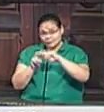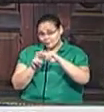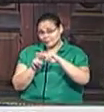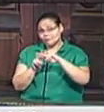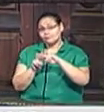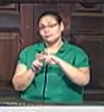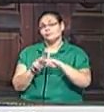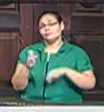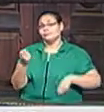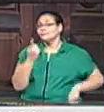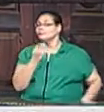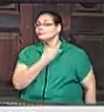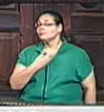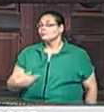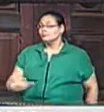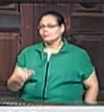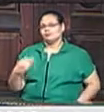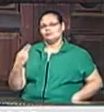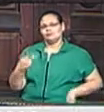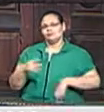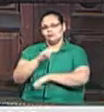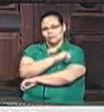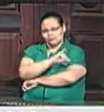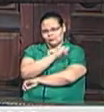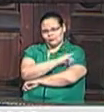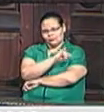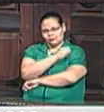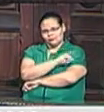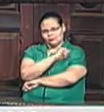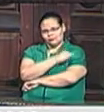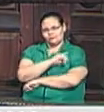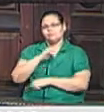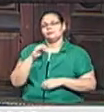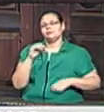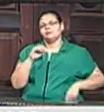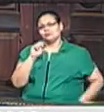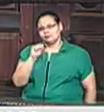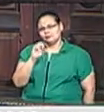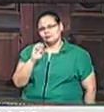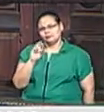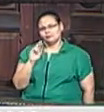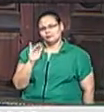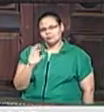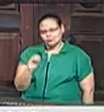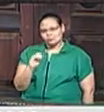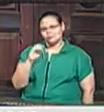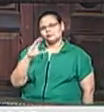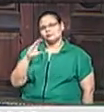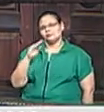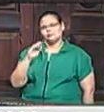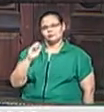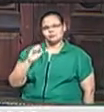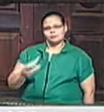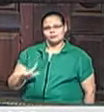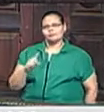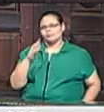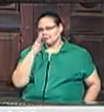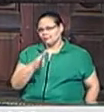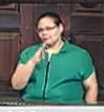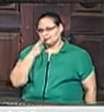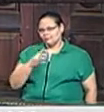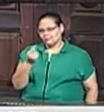Prenderam o ex-governador do Rio de Janeiro, Sérgio Cabral, acusado por